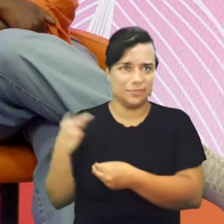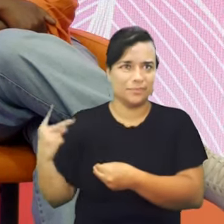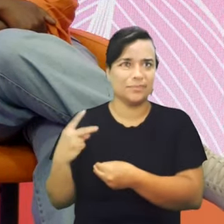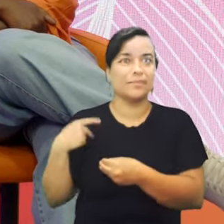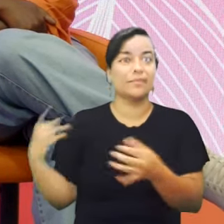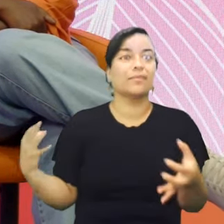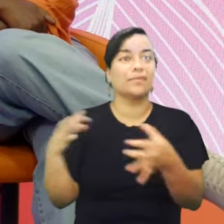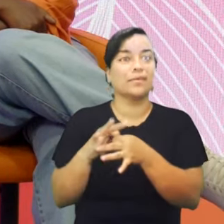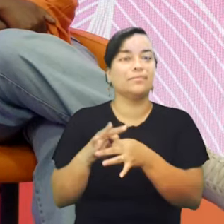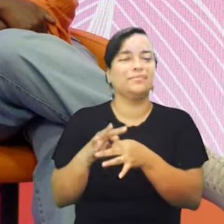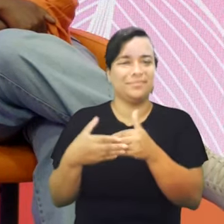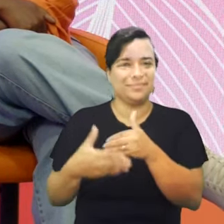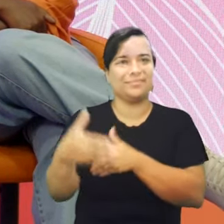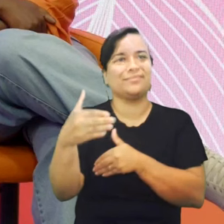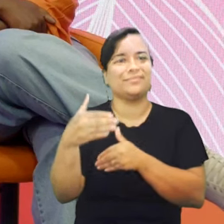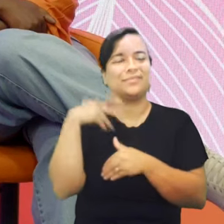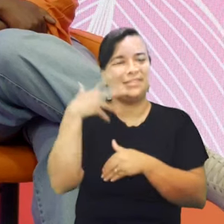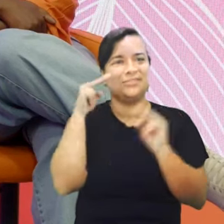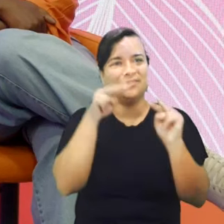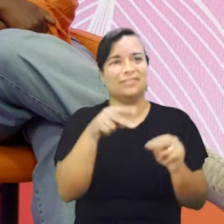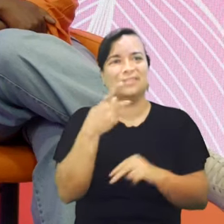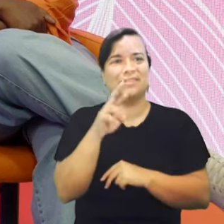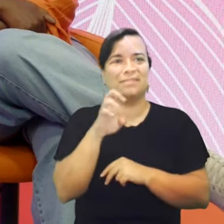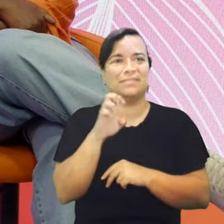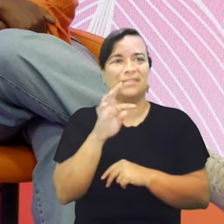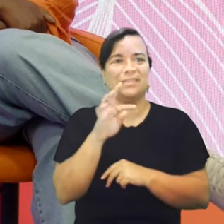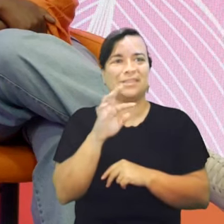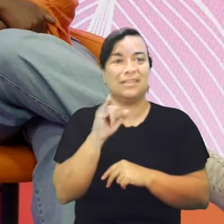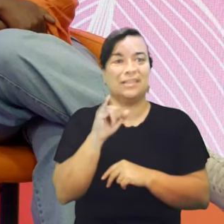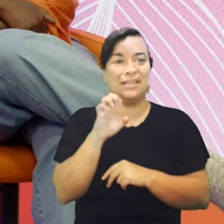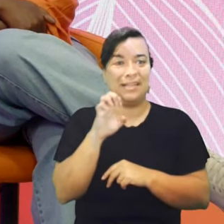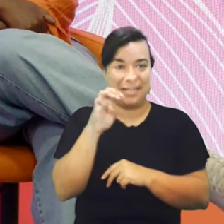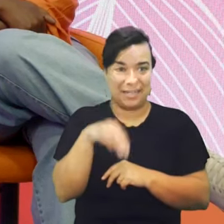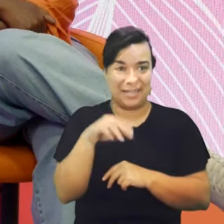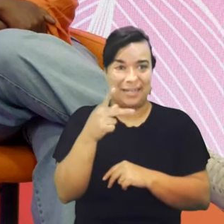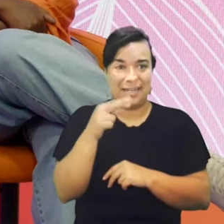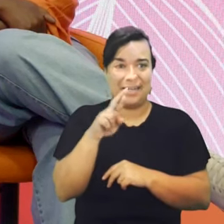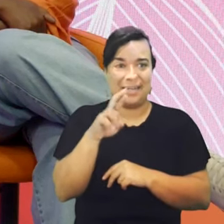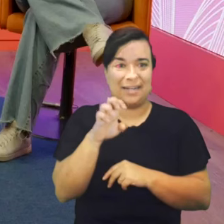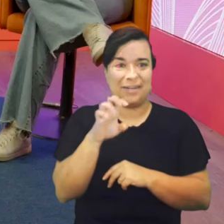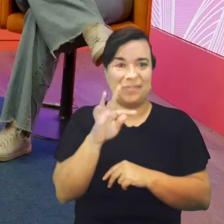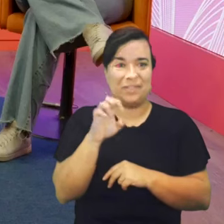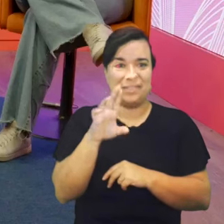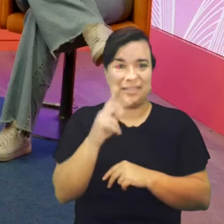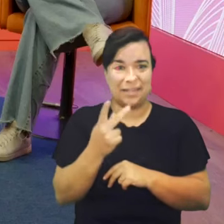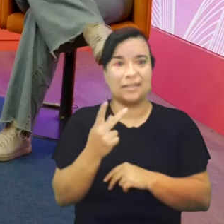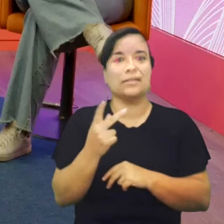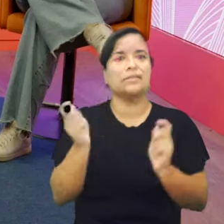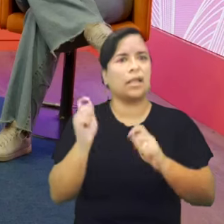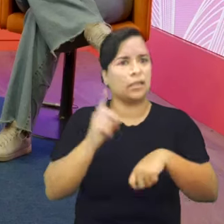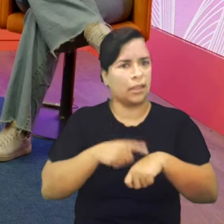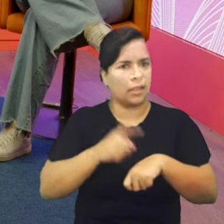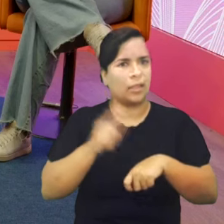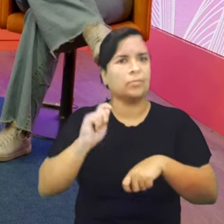Talento Incluir a partir da palestra do Empretec. Olha. Bem que eu queria ser Empretec, devia ter feito, sinto falta de não, muita coisa. Olha, nunca é tarde, tempo,